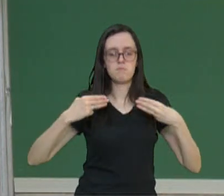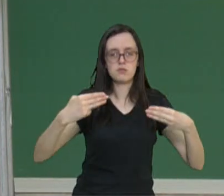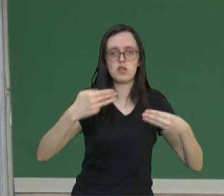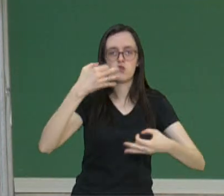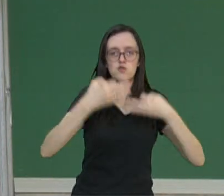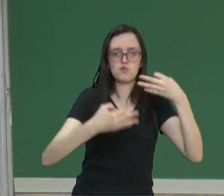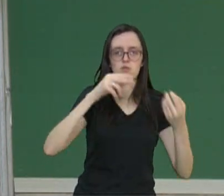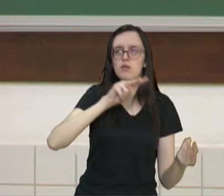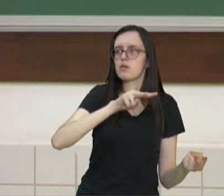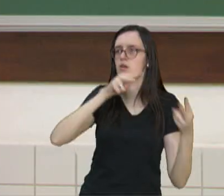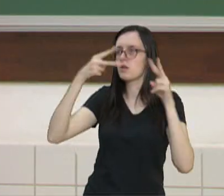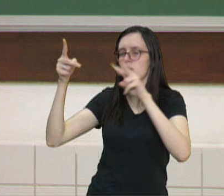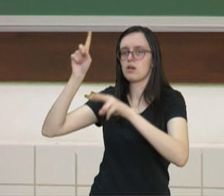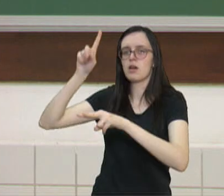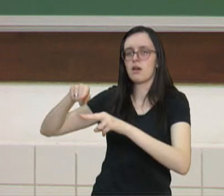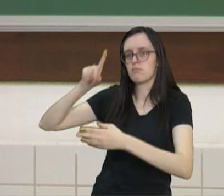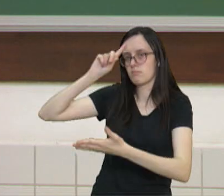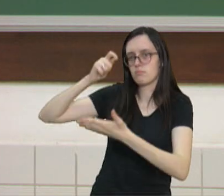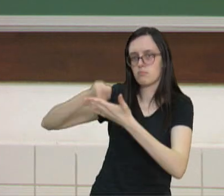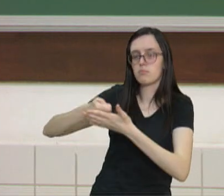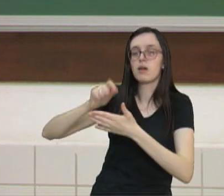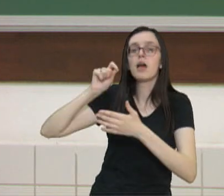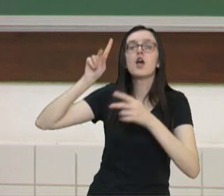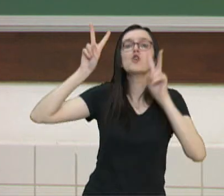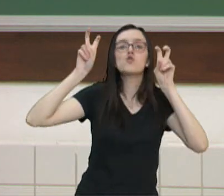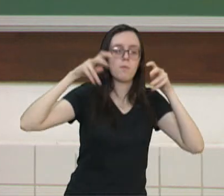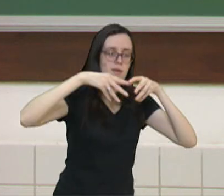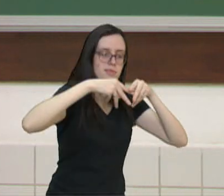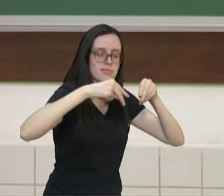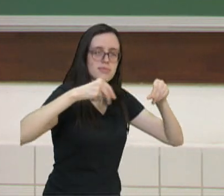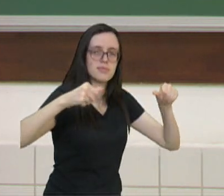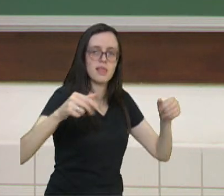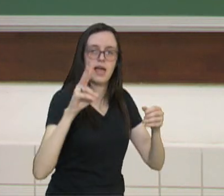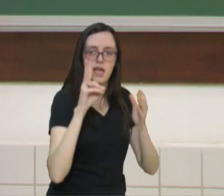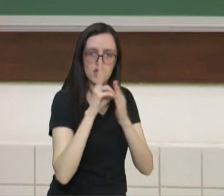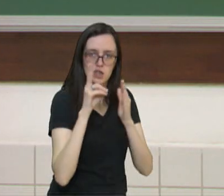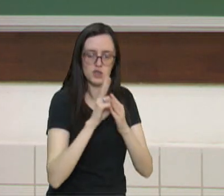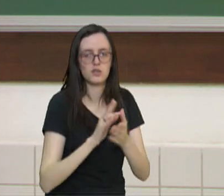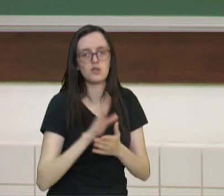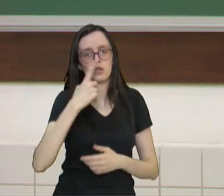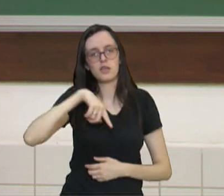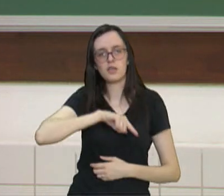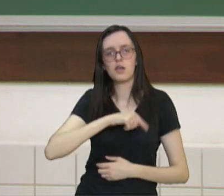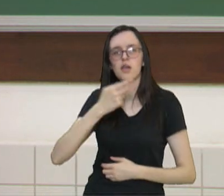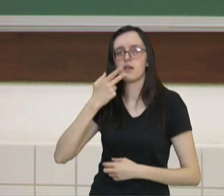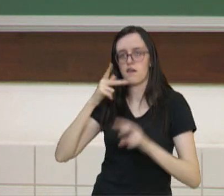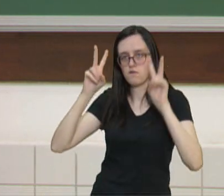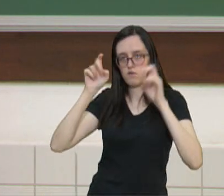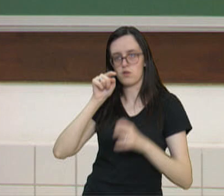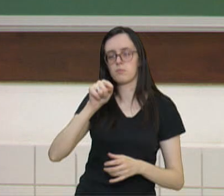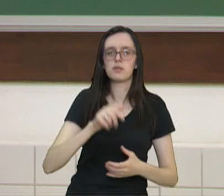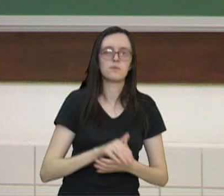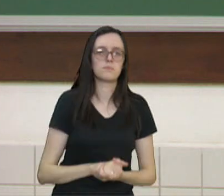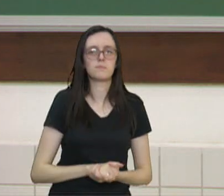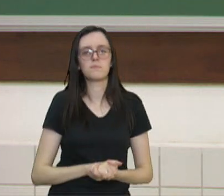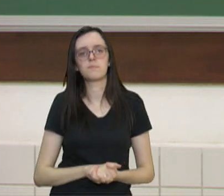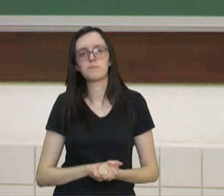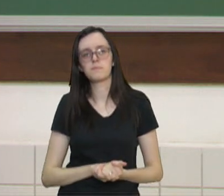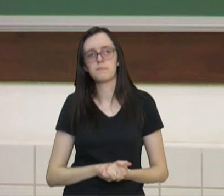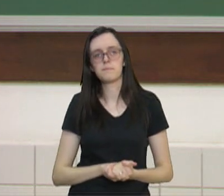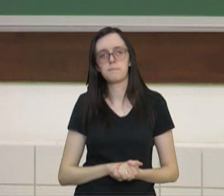para o Legislativo as decisões sobre as demarcações de terras indígenas, tá? Já falaremos mais sobre isso.